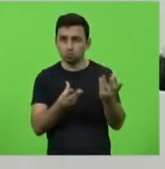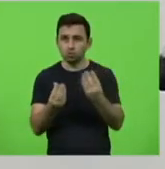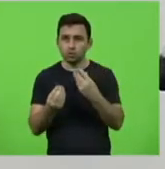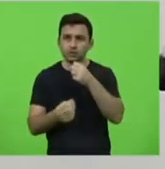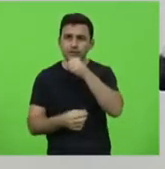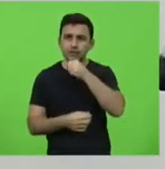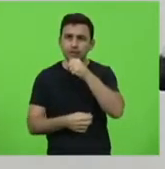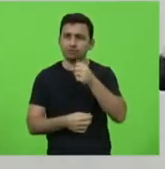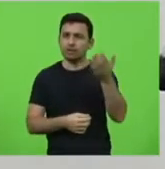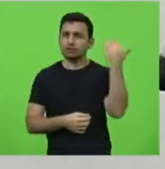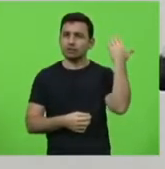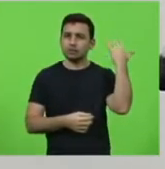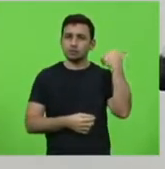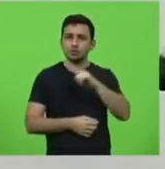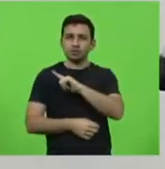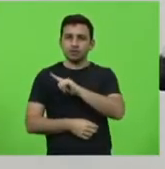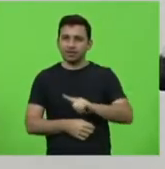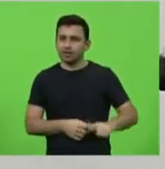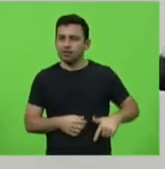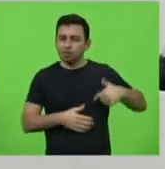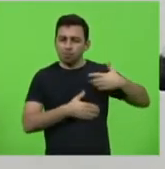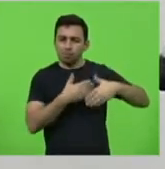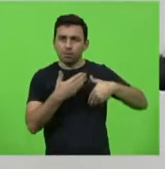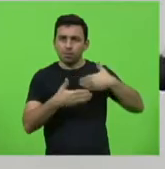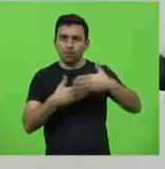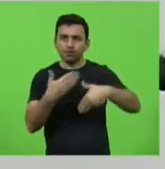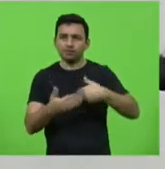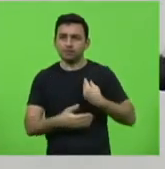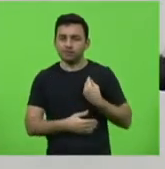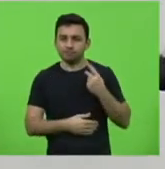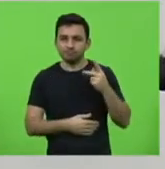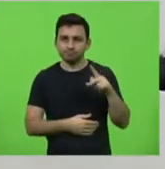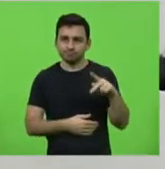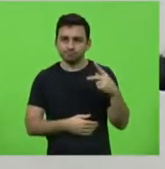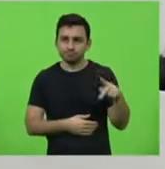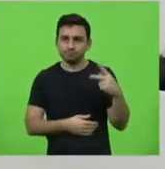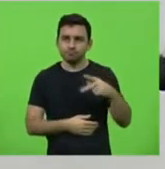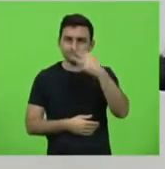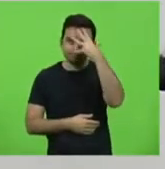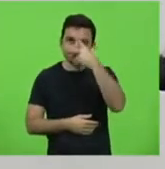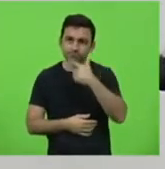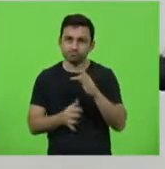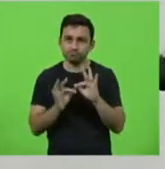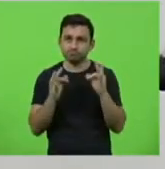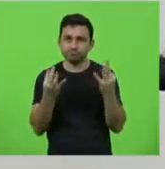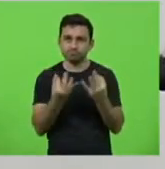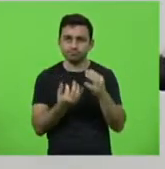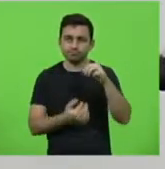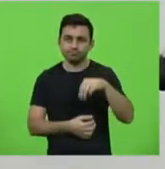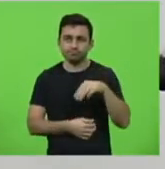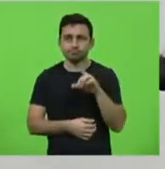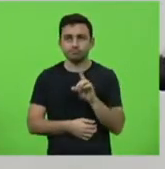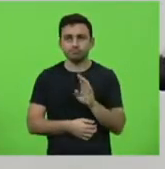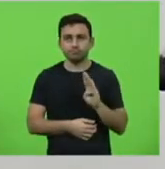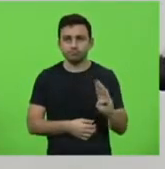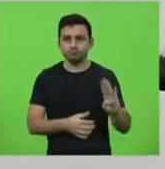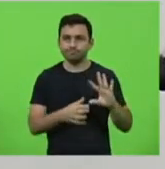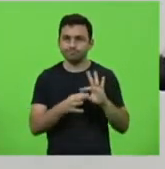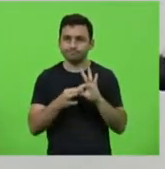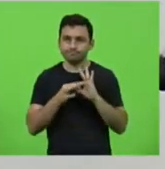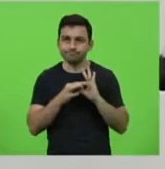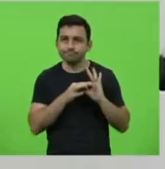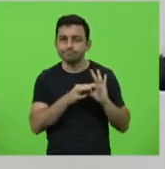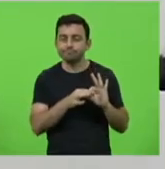dos governos, enfim, da caminhada dele, né? Que bonito ver essa família do MDB unida em torno de